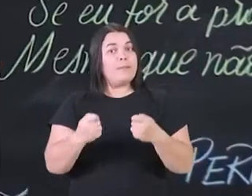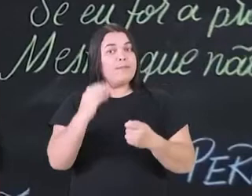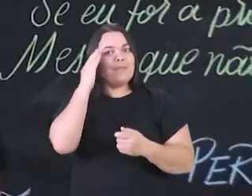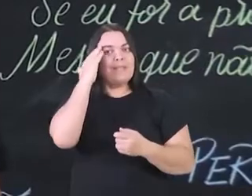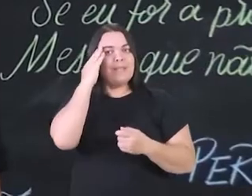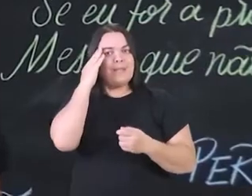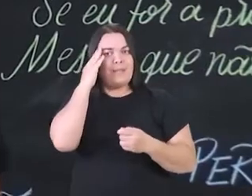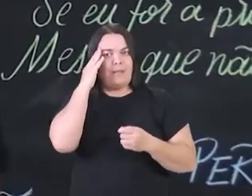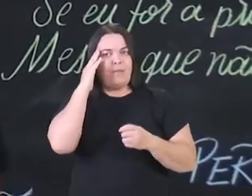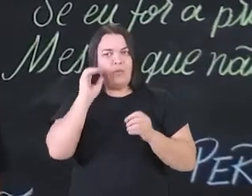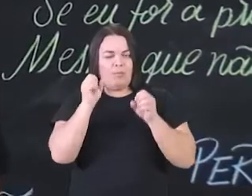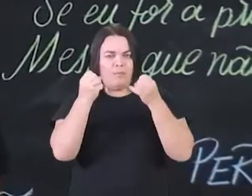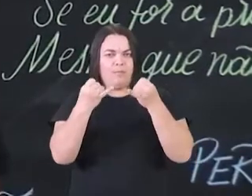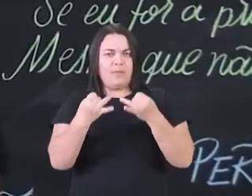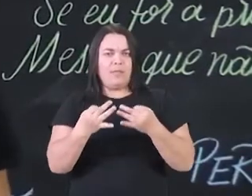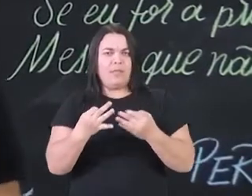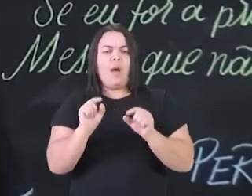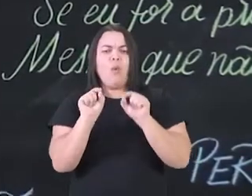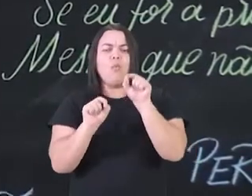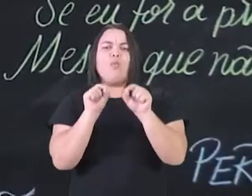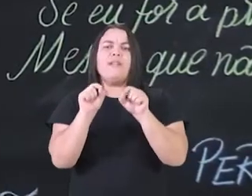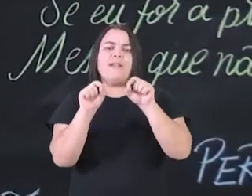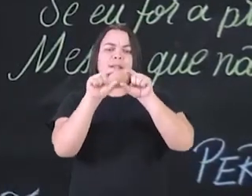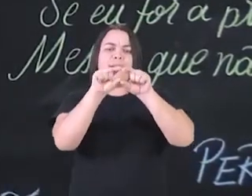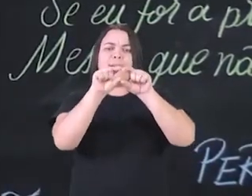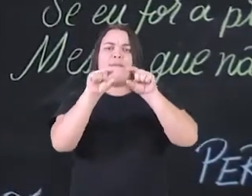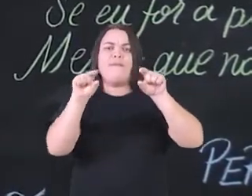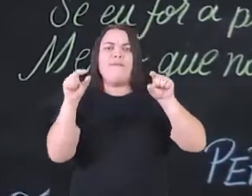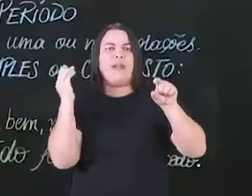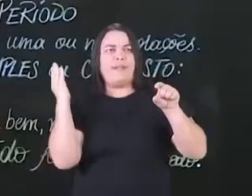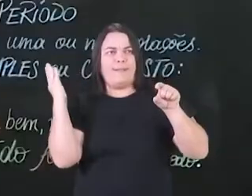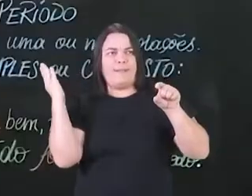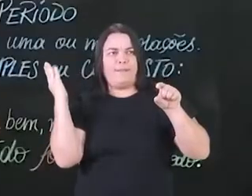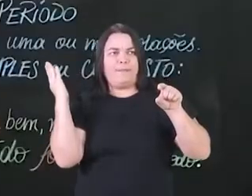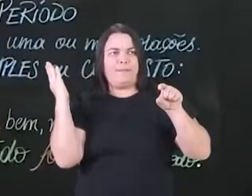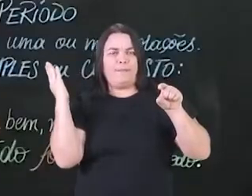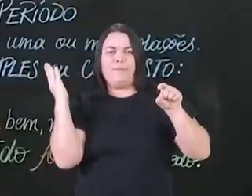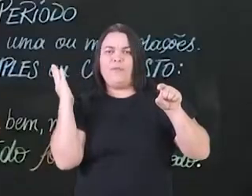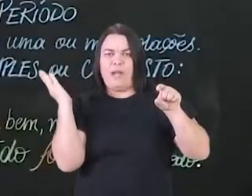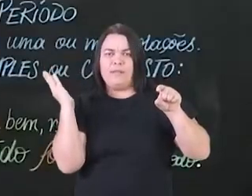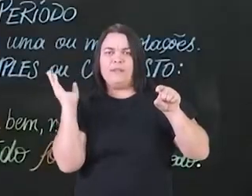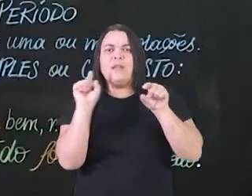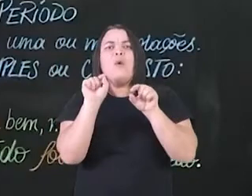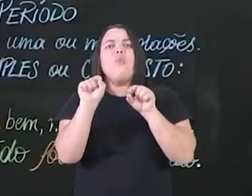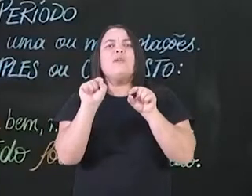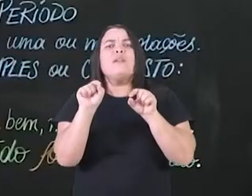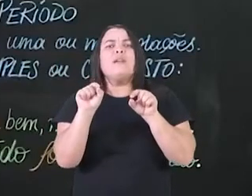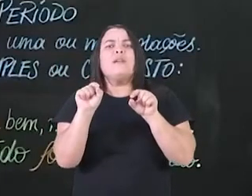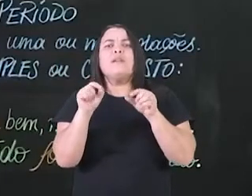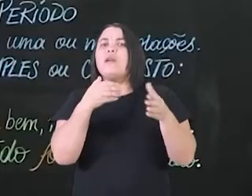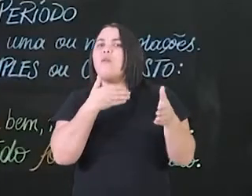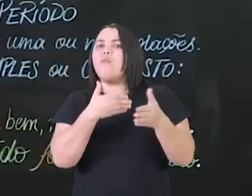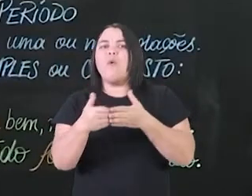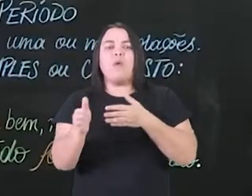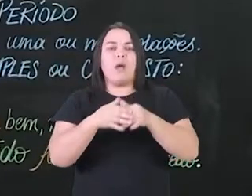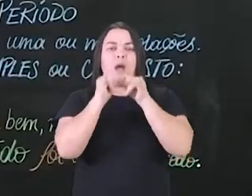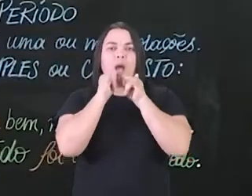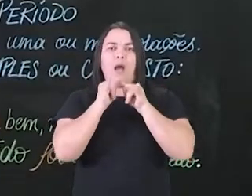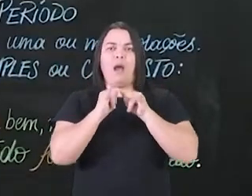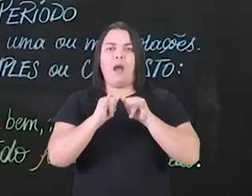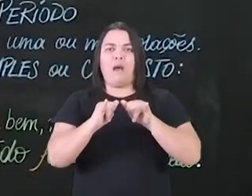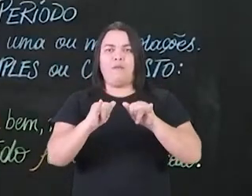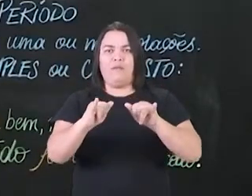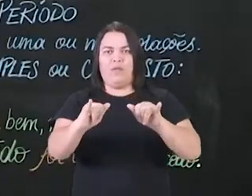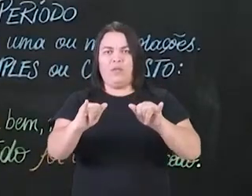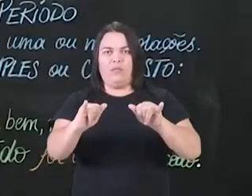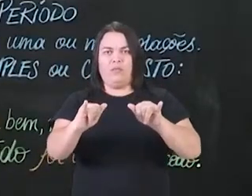o que é a frase, ok? Bom, frase, pessoal, é qualquer enunciado com